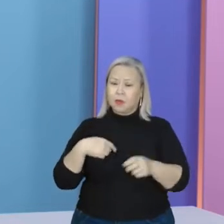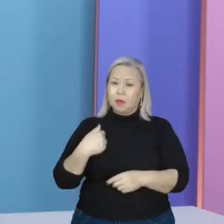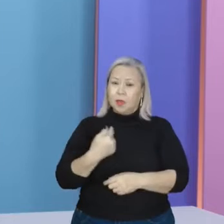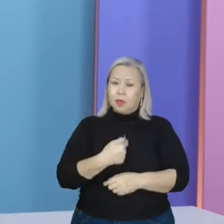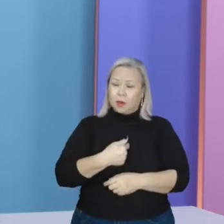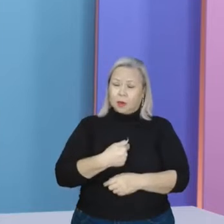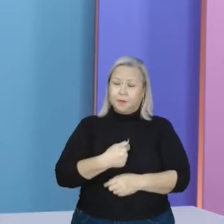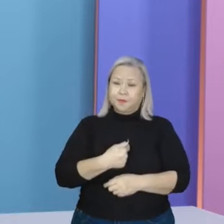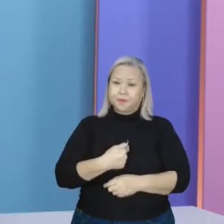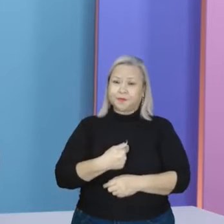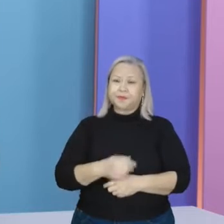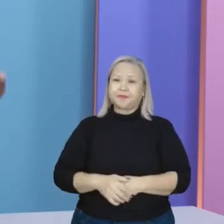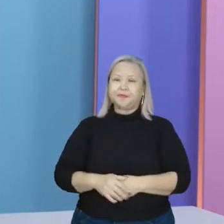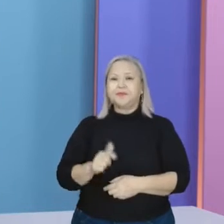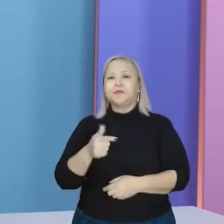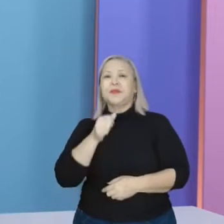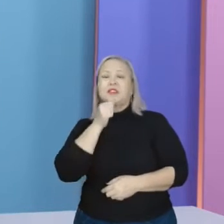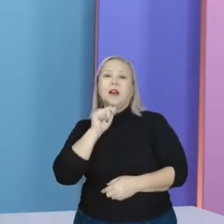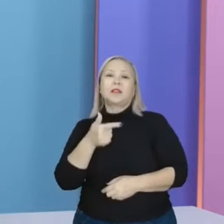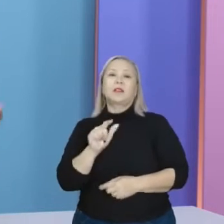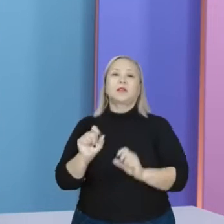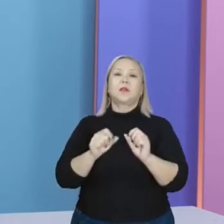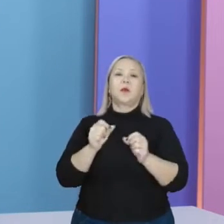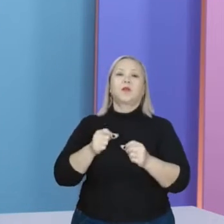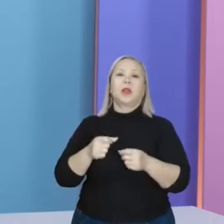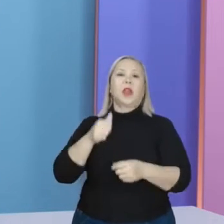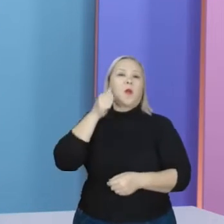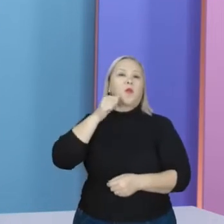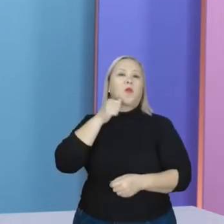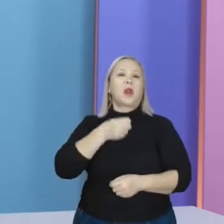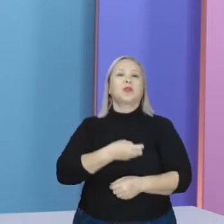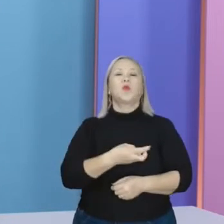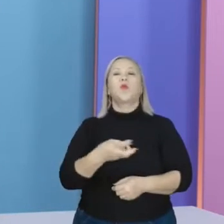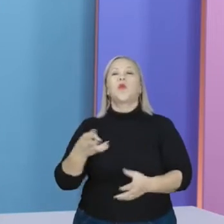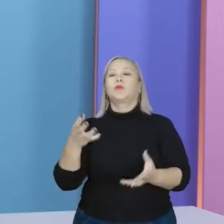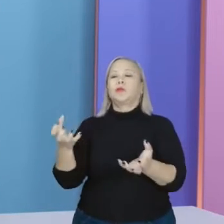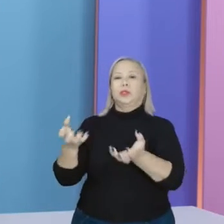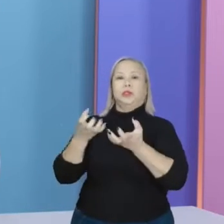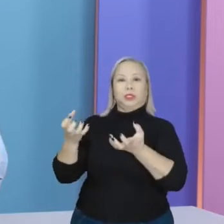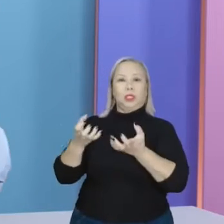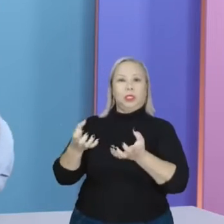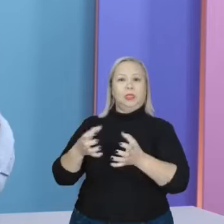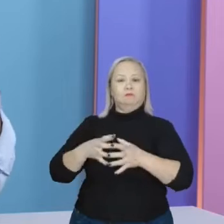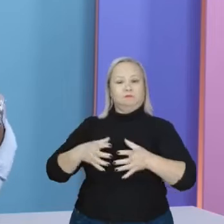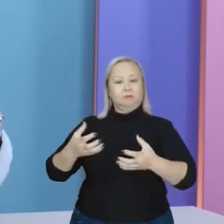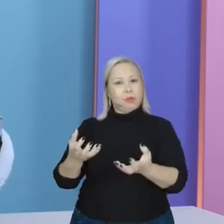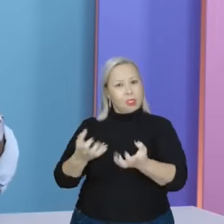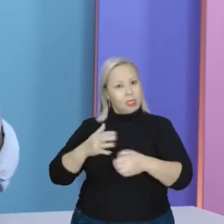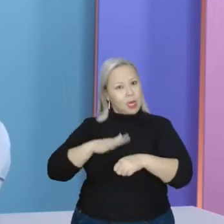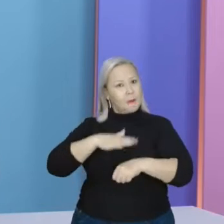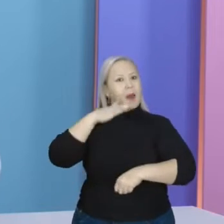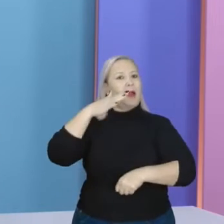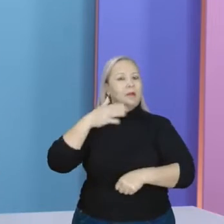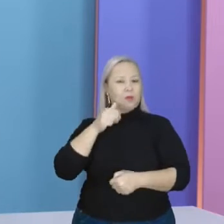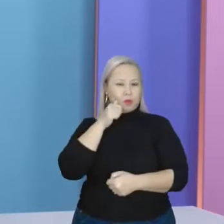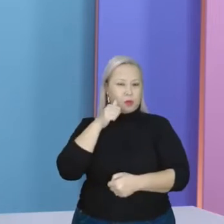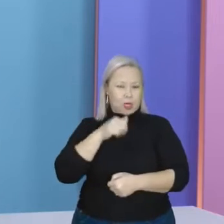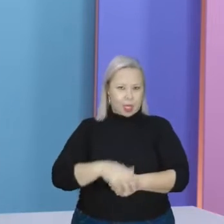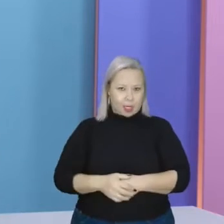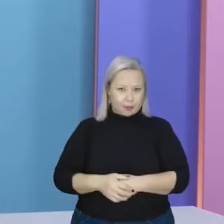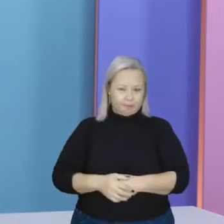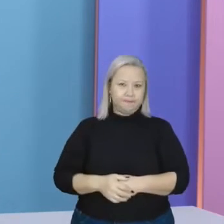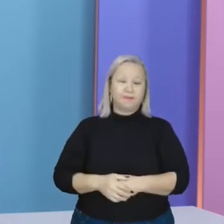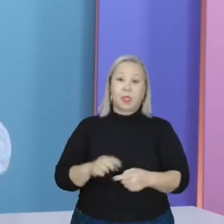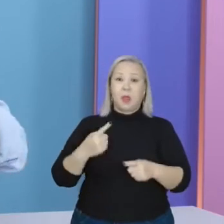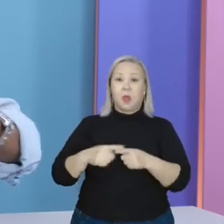ainda não tem o número de mulheres que a gente deveria ou que a gente gostaria, porque, mais uma vez, repito, somos 52% da